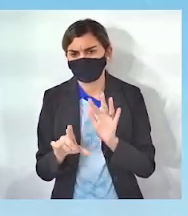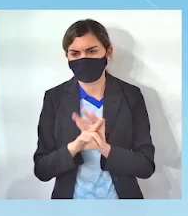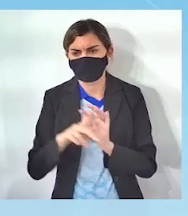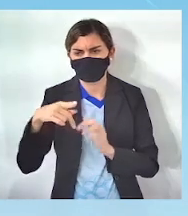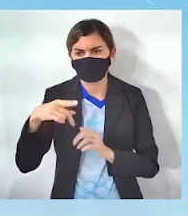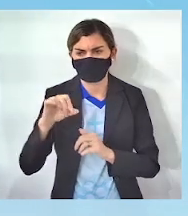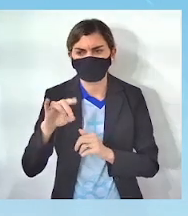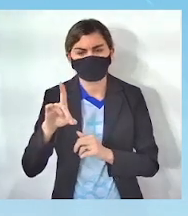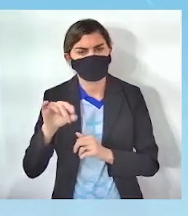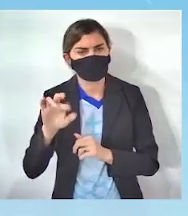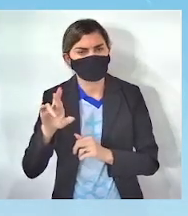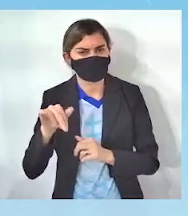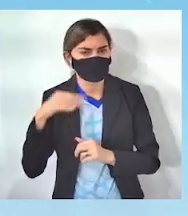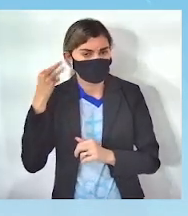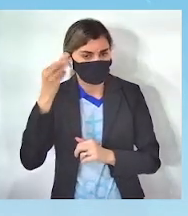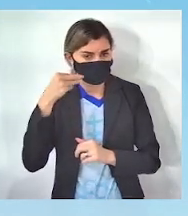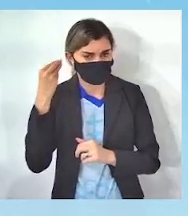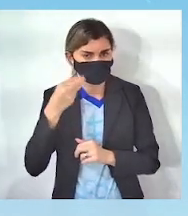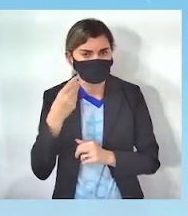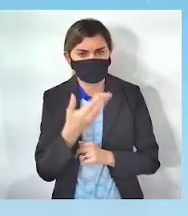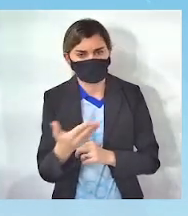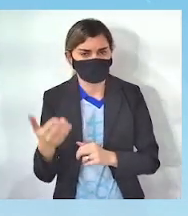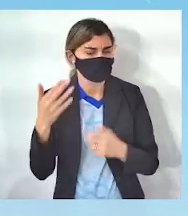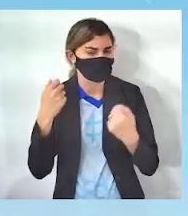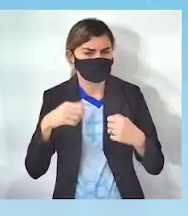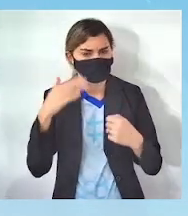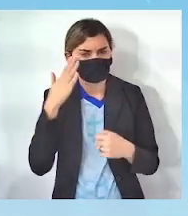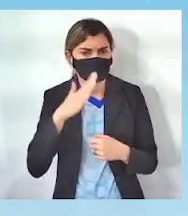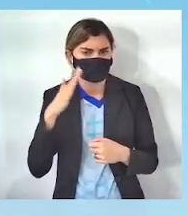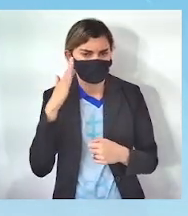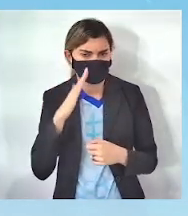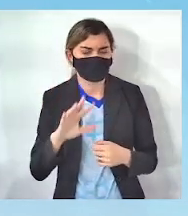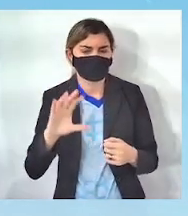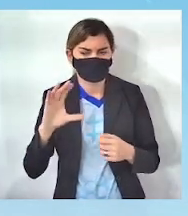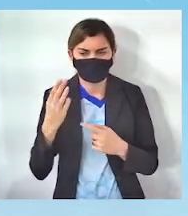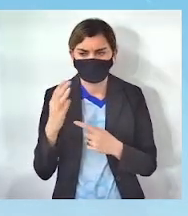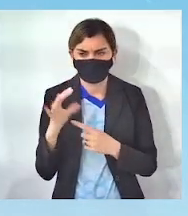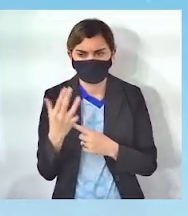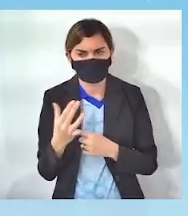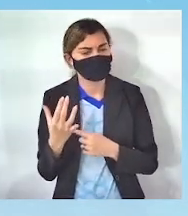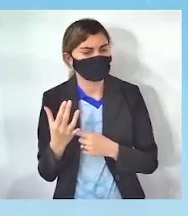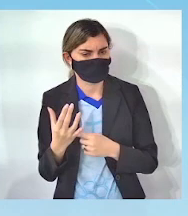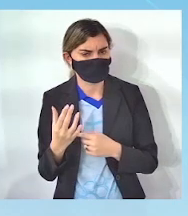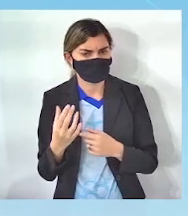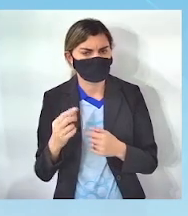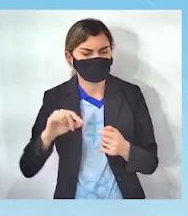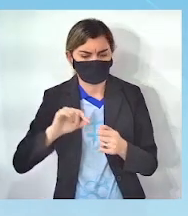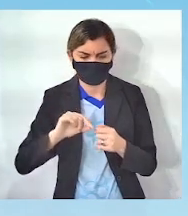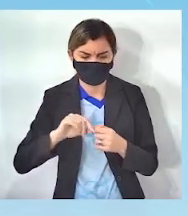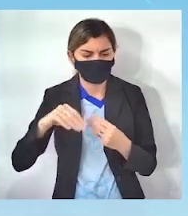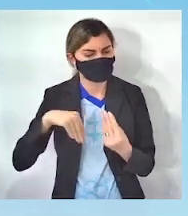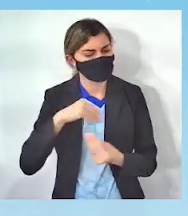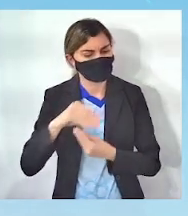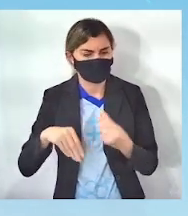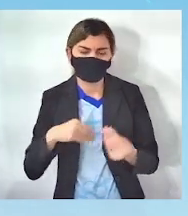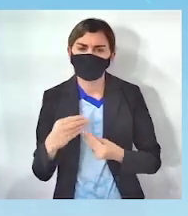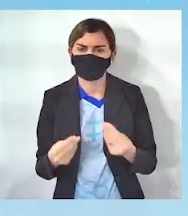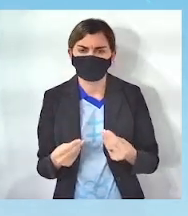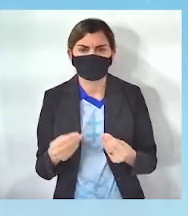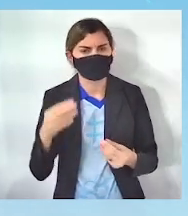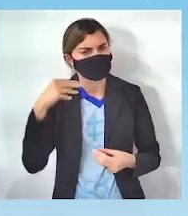ponderais, no experimento. Veja, você precisa entender que a ciência se fundamenta